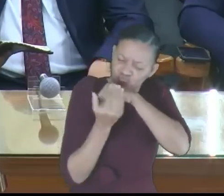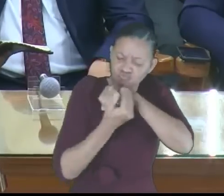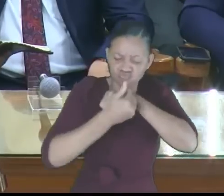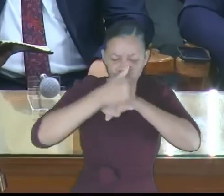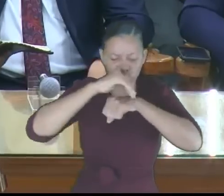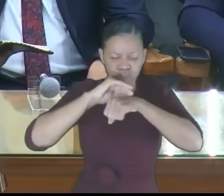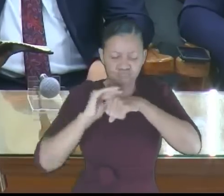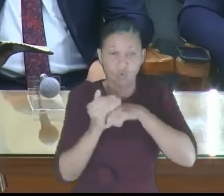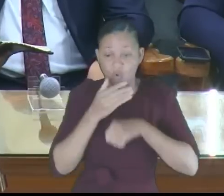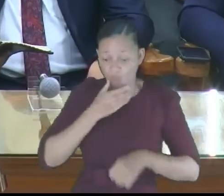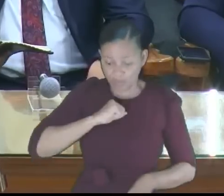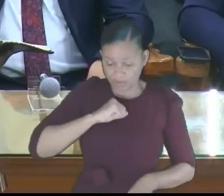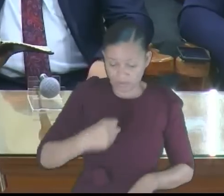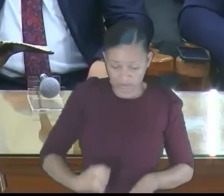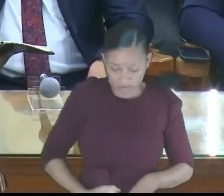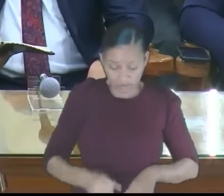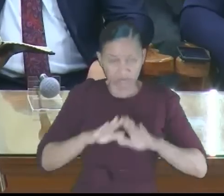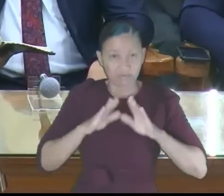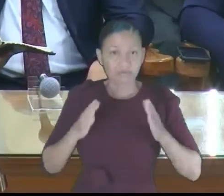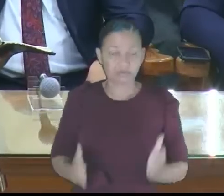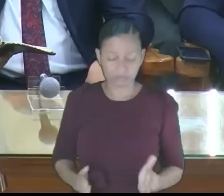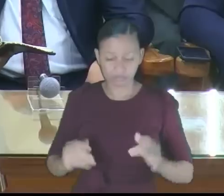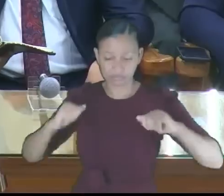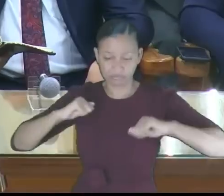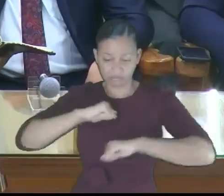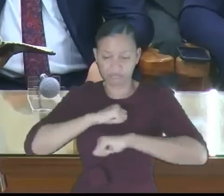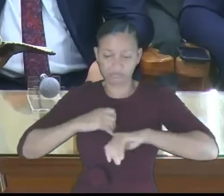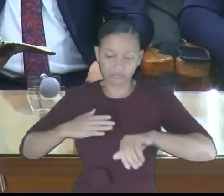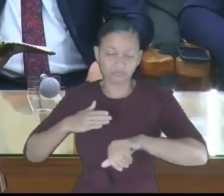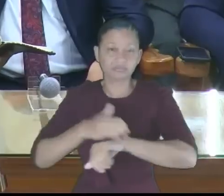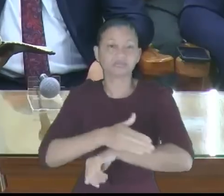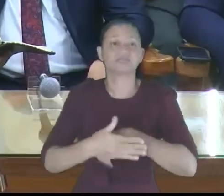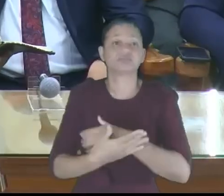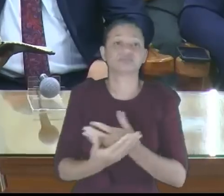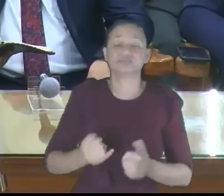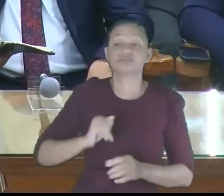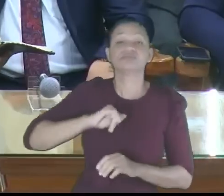Quando o sacerdote Arão entrava diante de Deus, estava Judá,